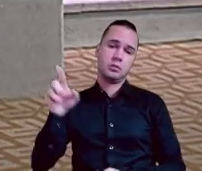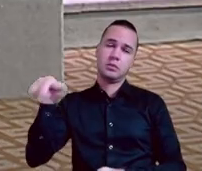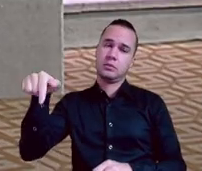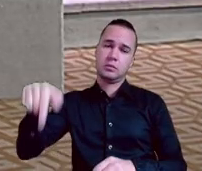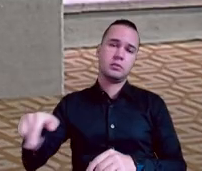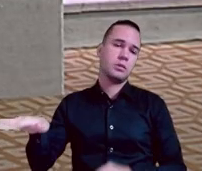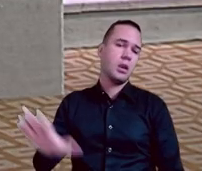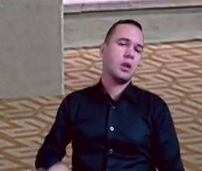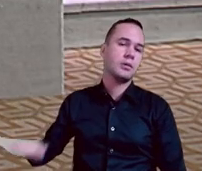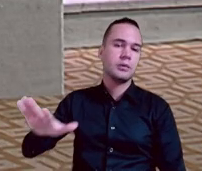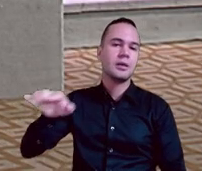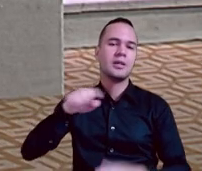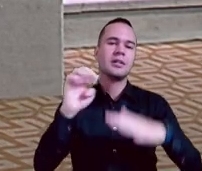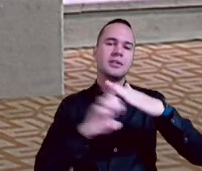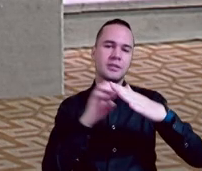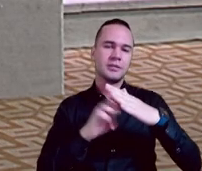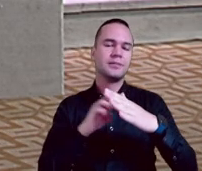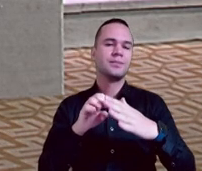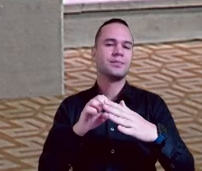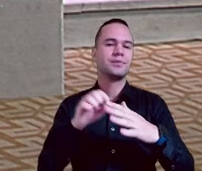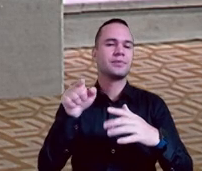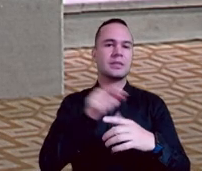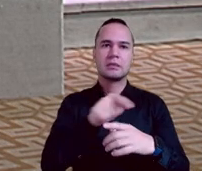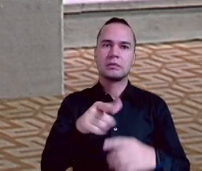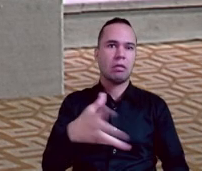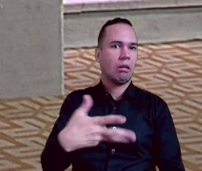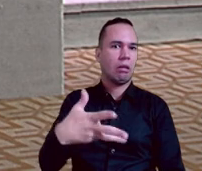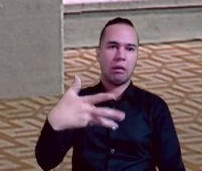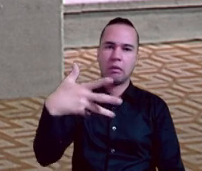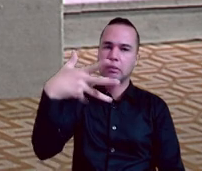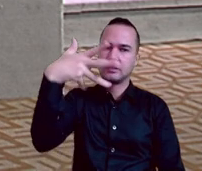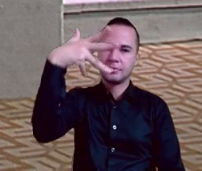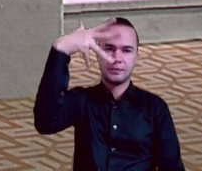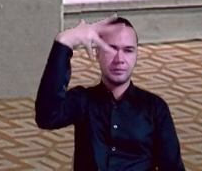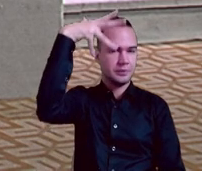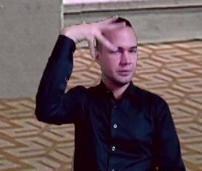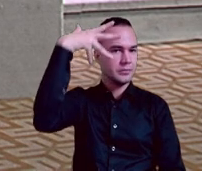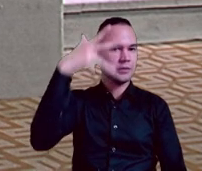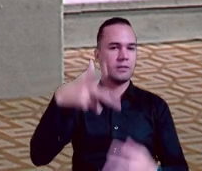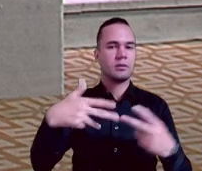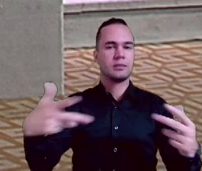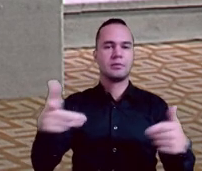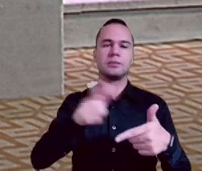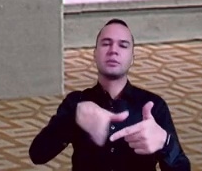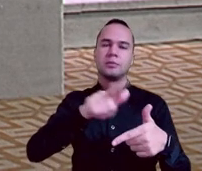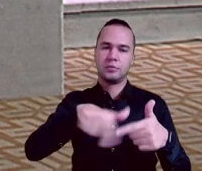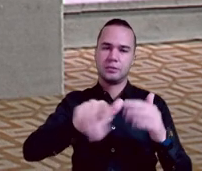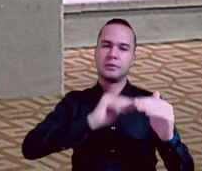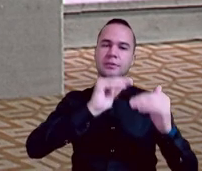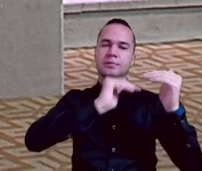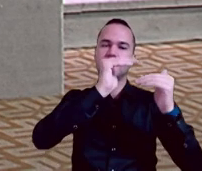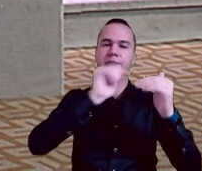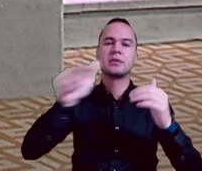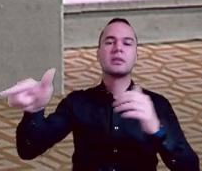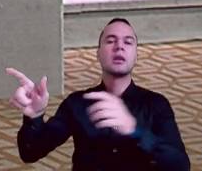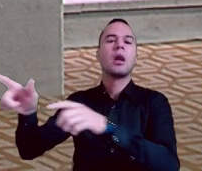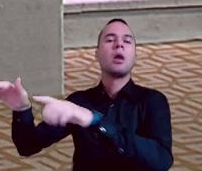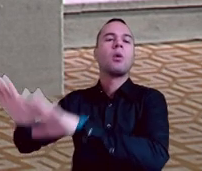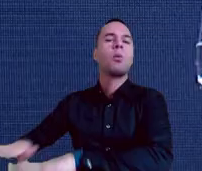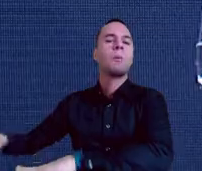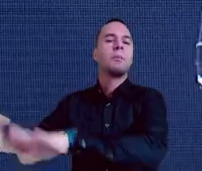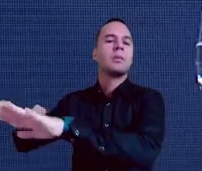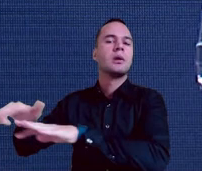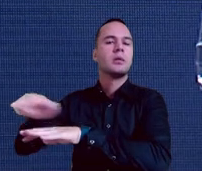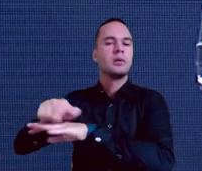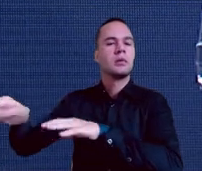começamos a empresas com uma agenda muito frenética e tendo vários problemas de crescimento quando o mercado começa a receber